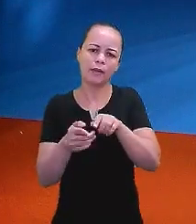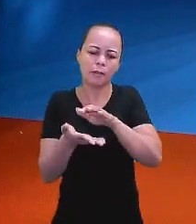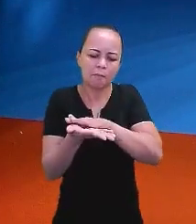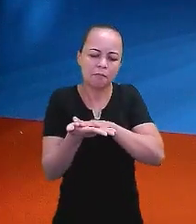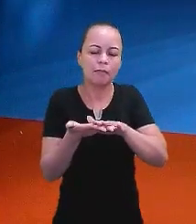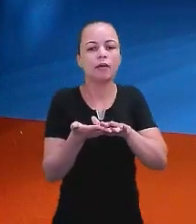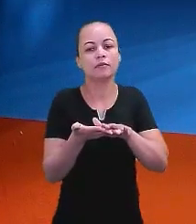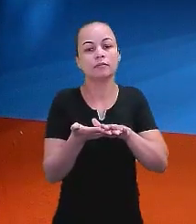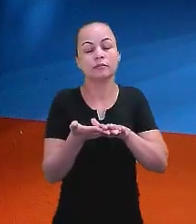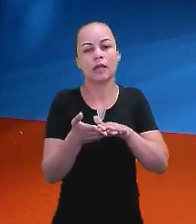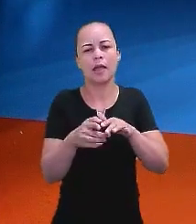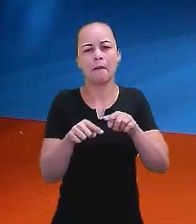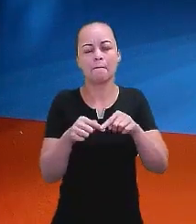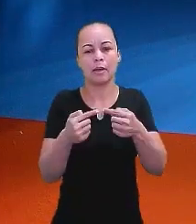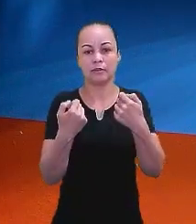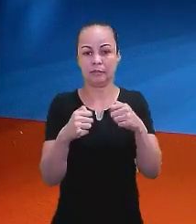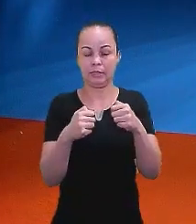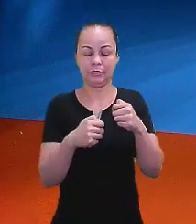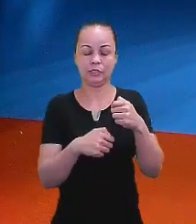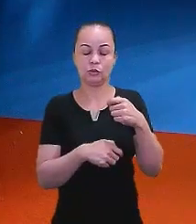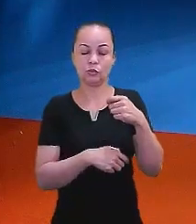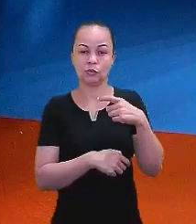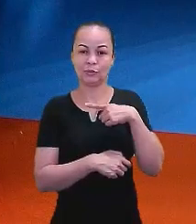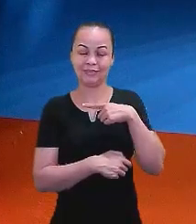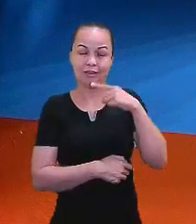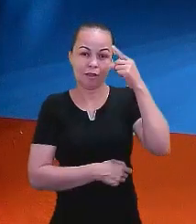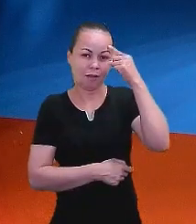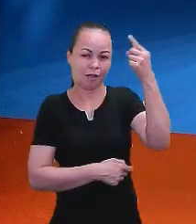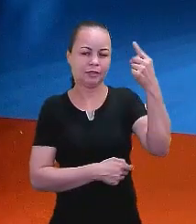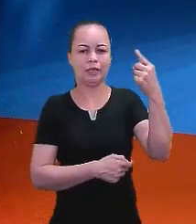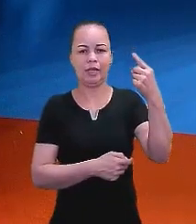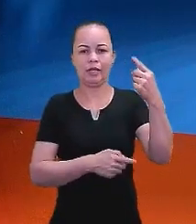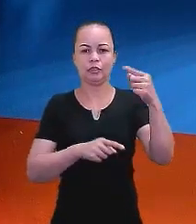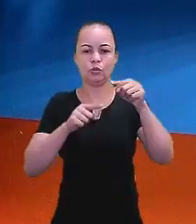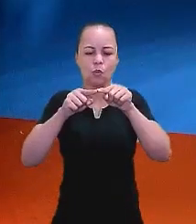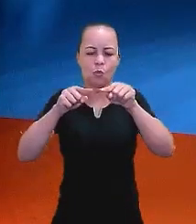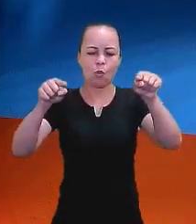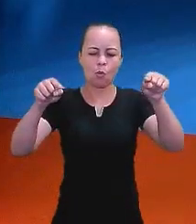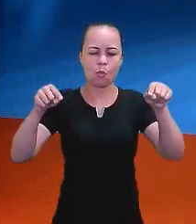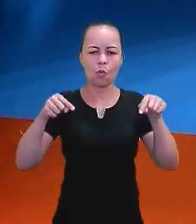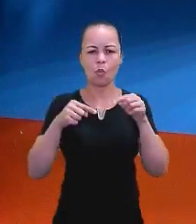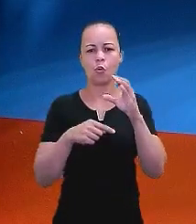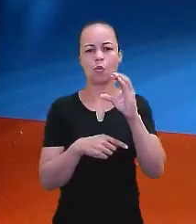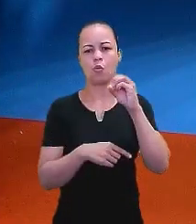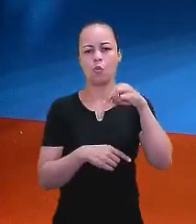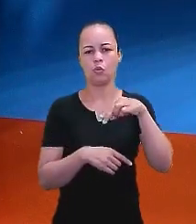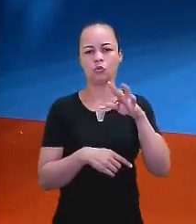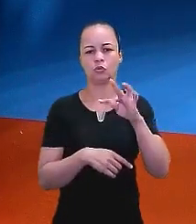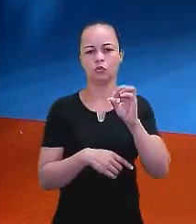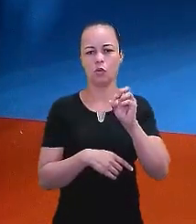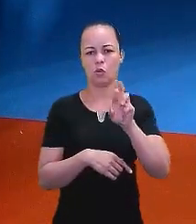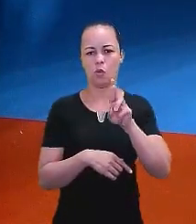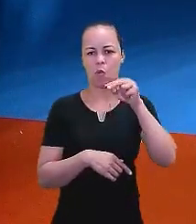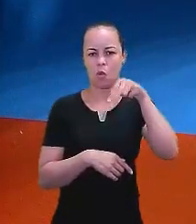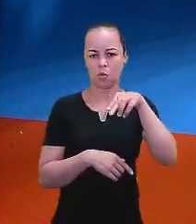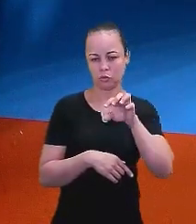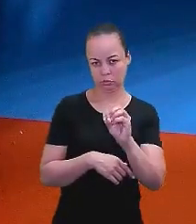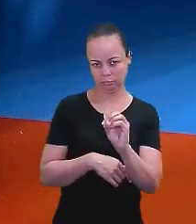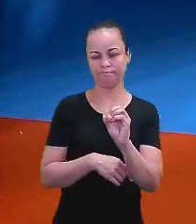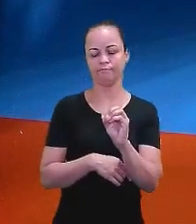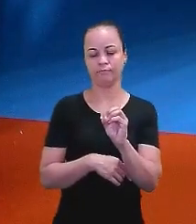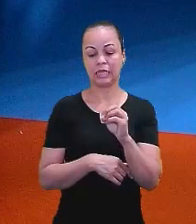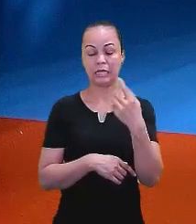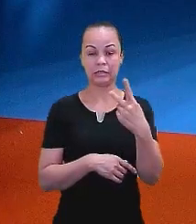eu preciso ter essa ideia, de contorno da figura, de contorno do espaço. Então, aqui a quadra